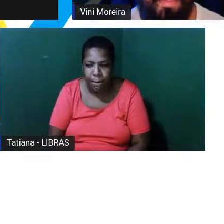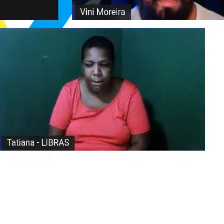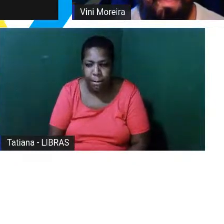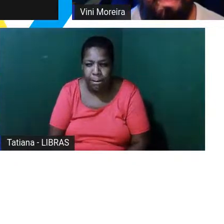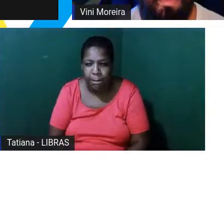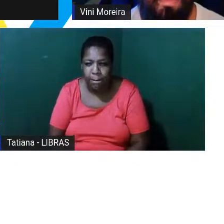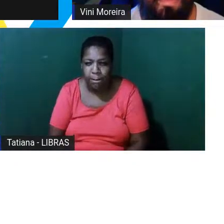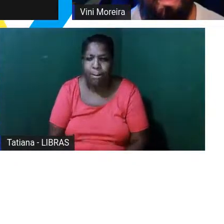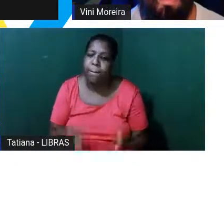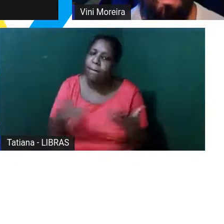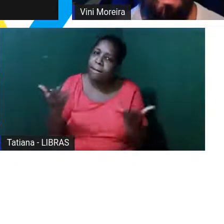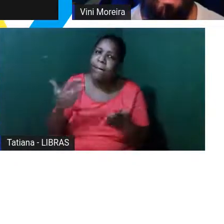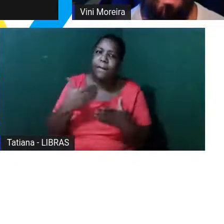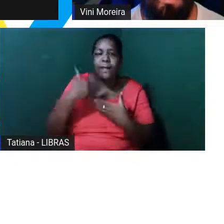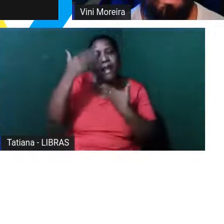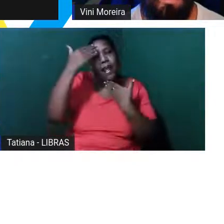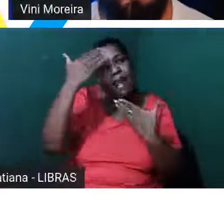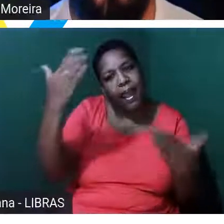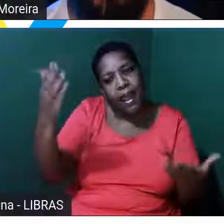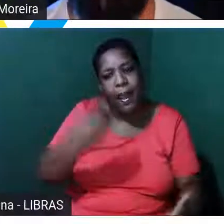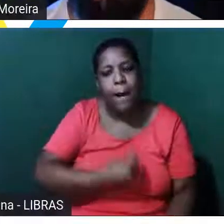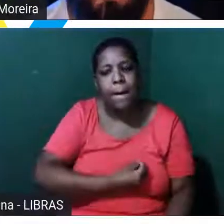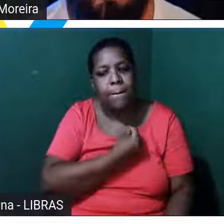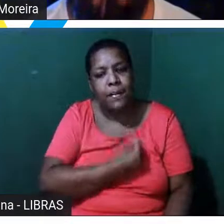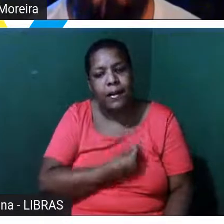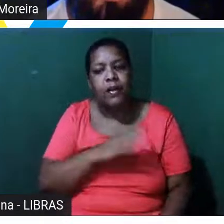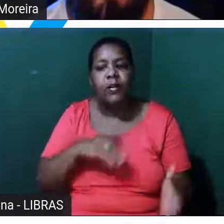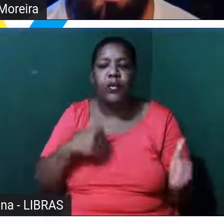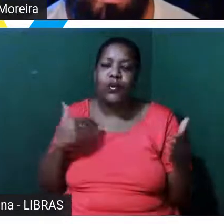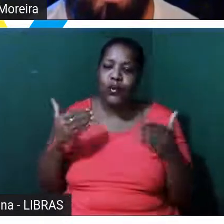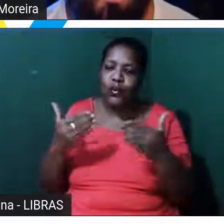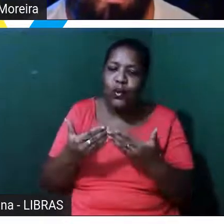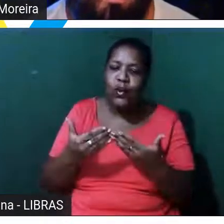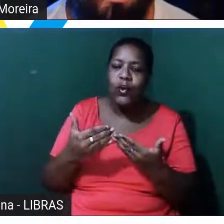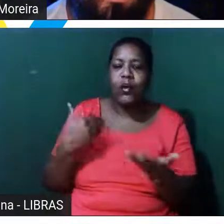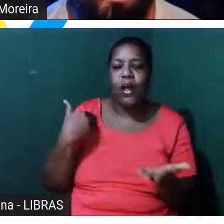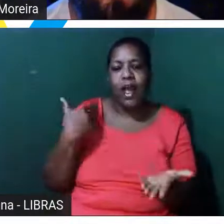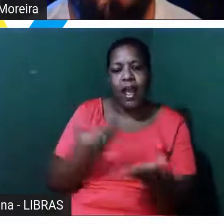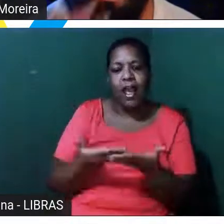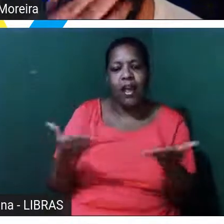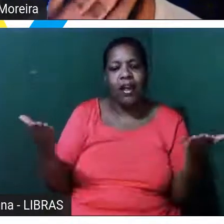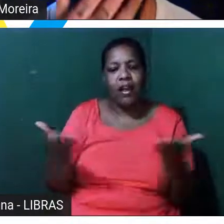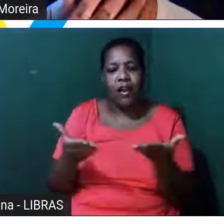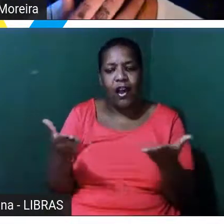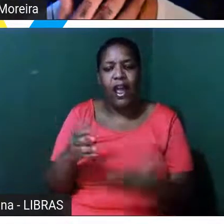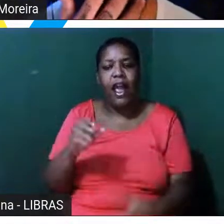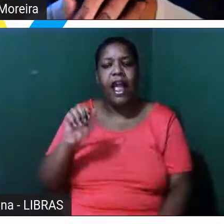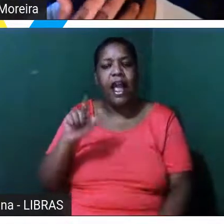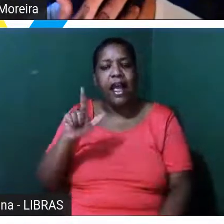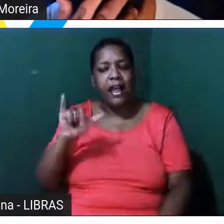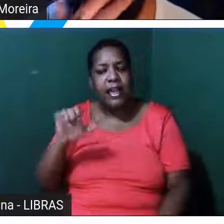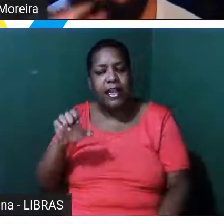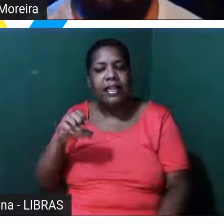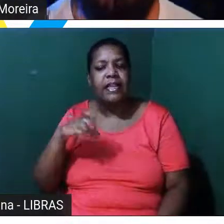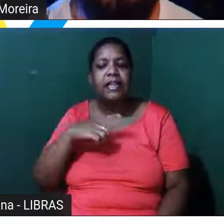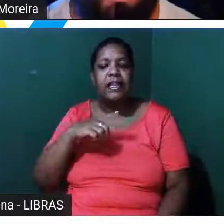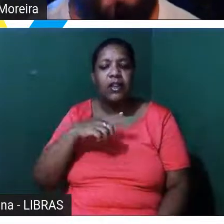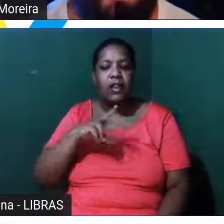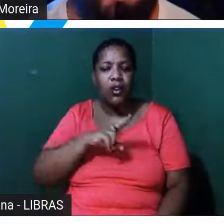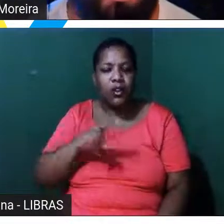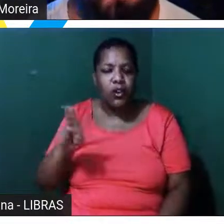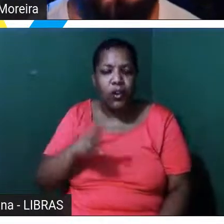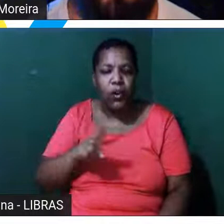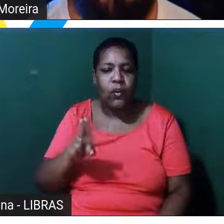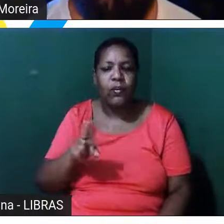e agradeceu a presença de todos que tiveram aqui até agora Alice dos Santos Paty Marques